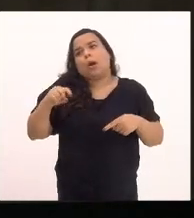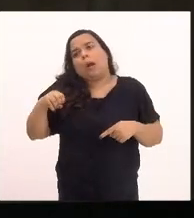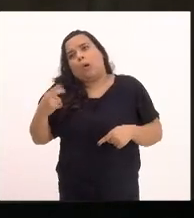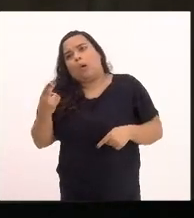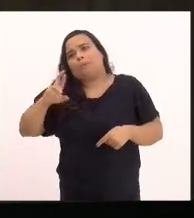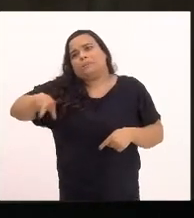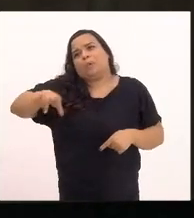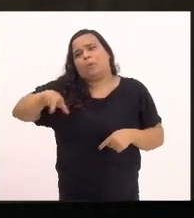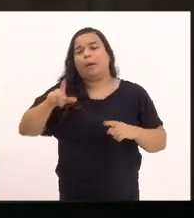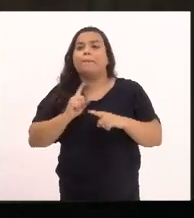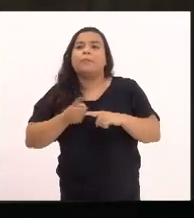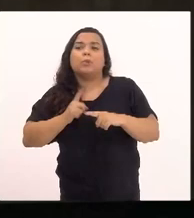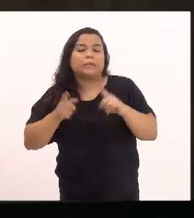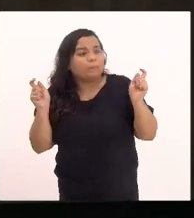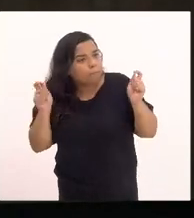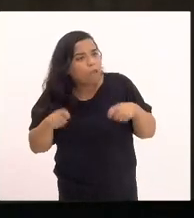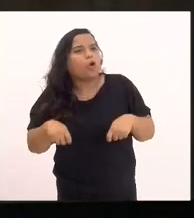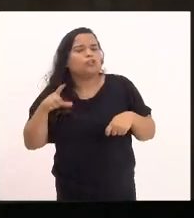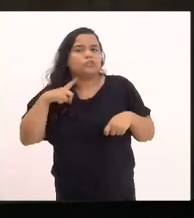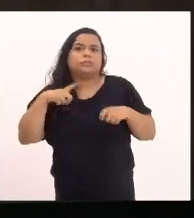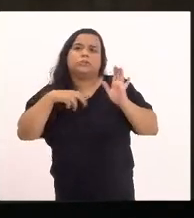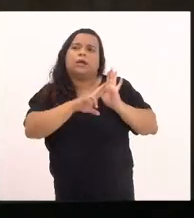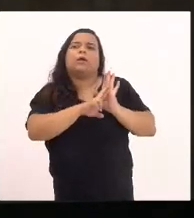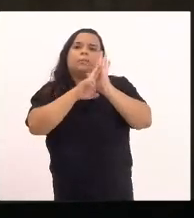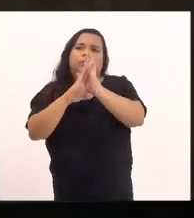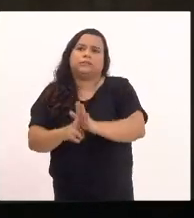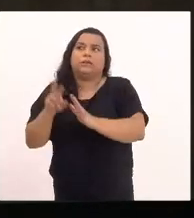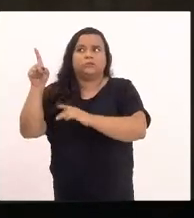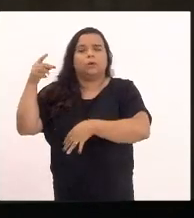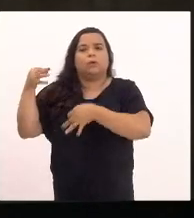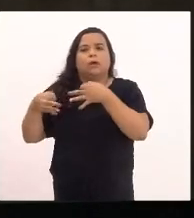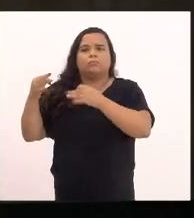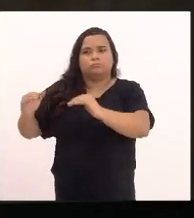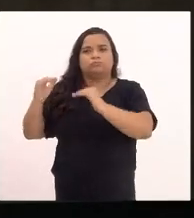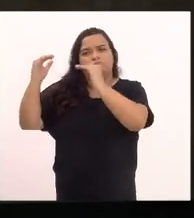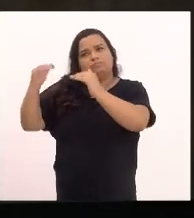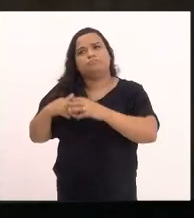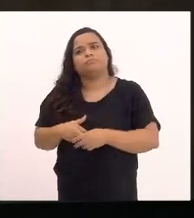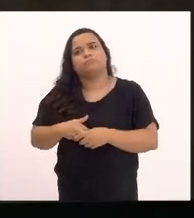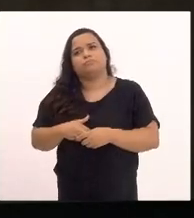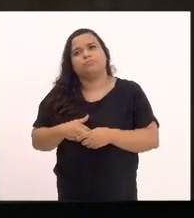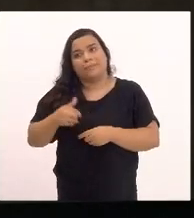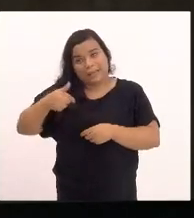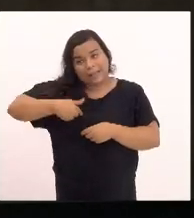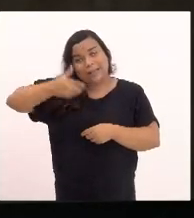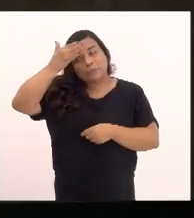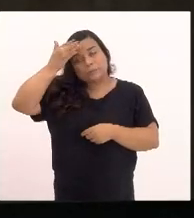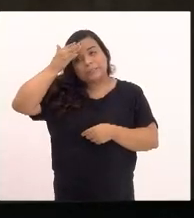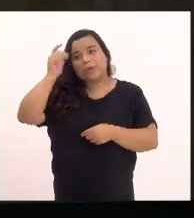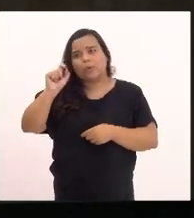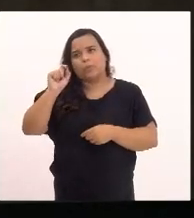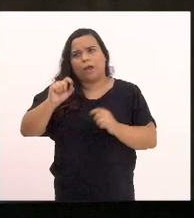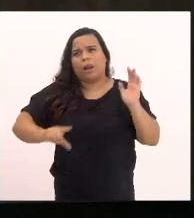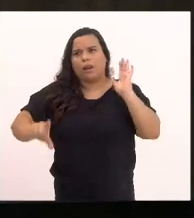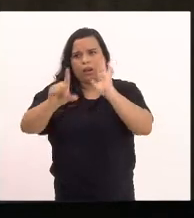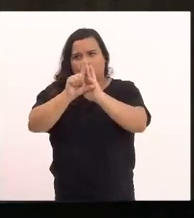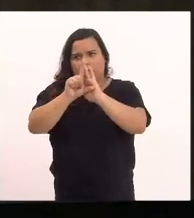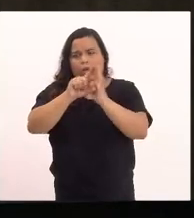Porque teria, possivelmente, uma representação no Supremo. Eu sou do entendimento que a lei